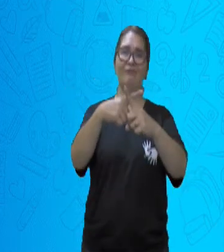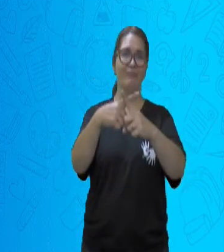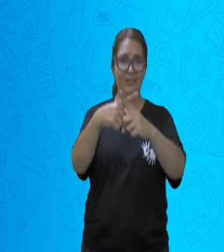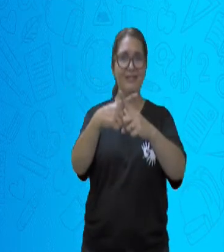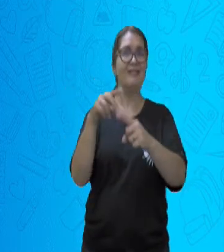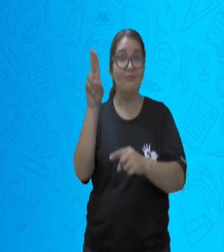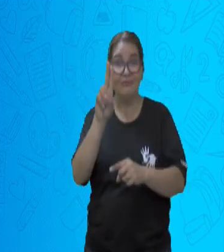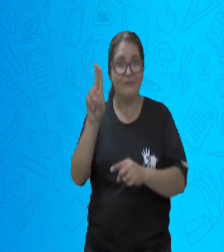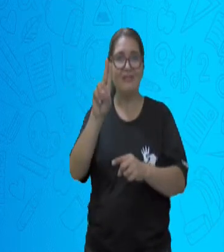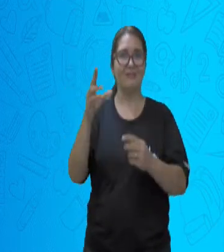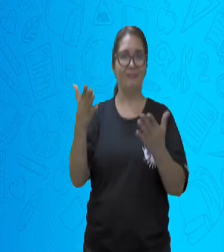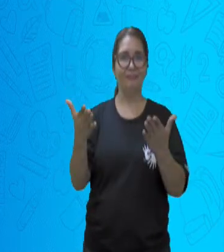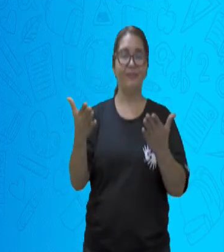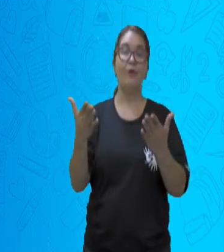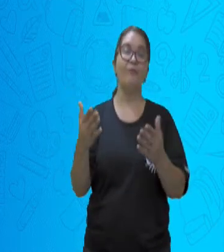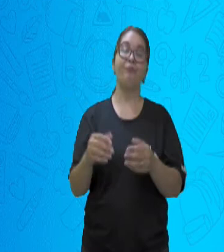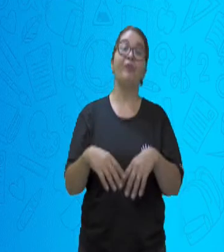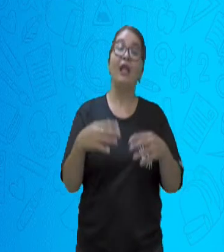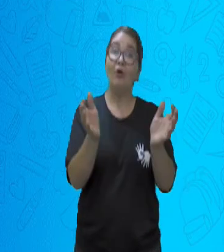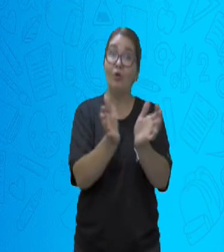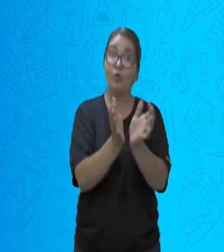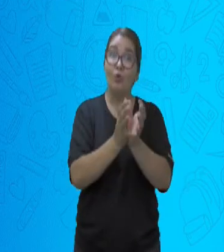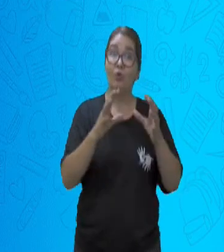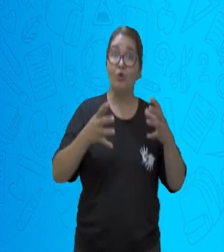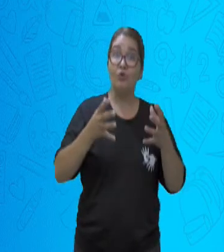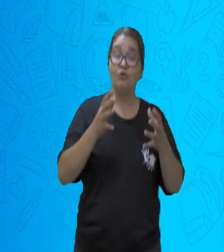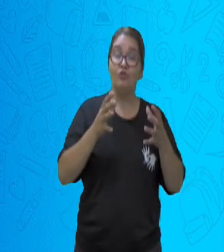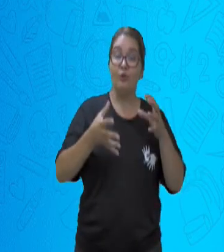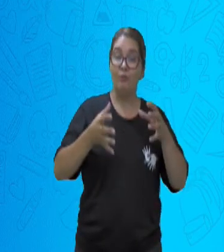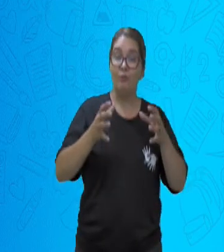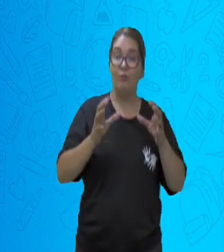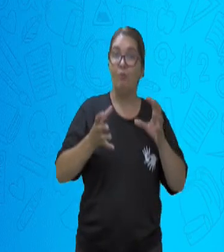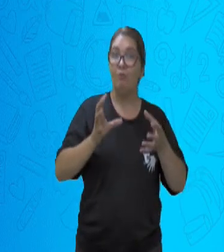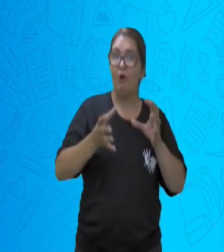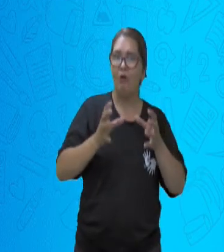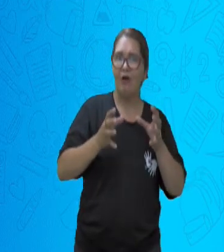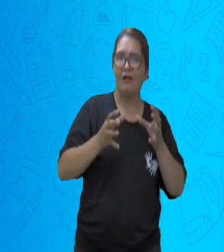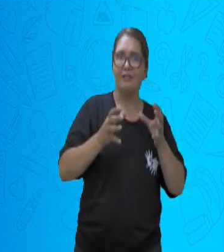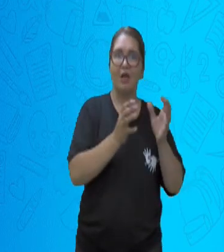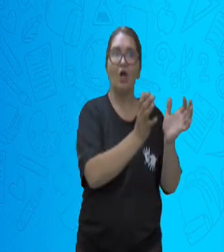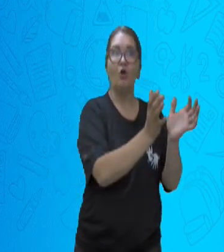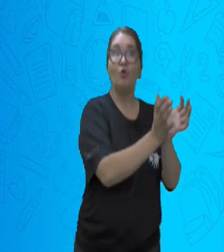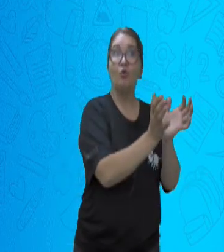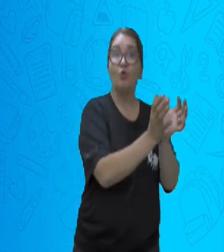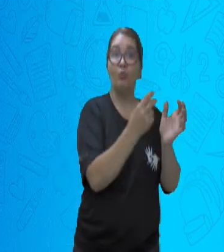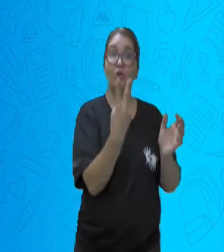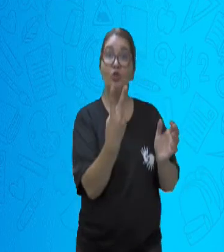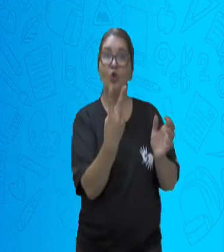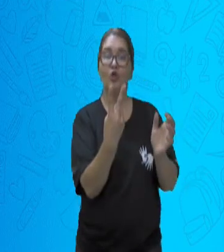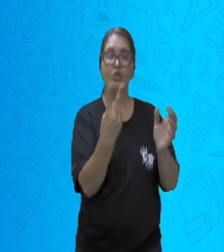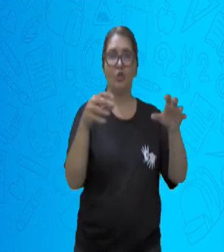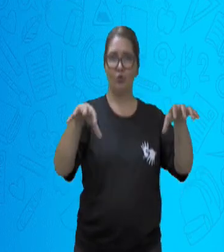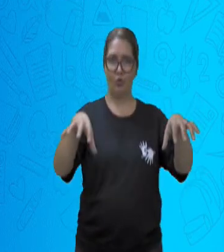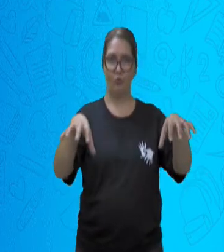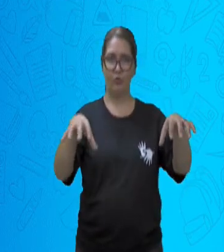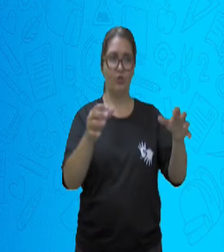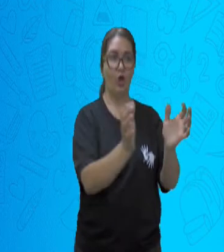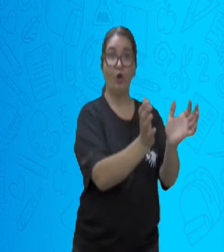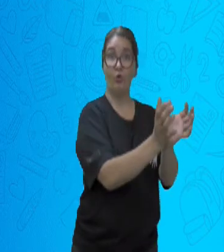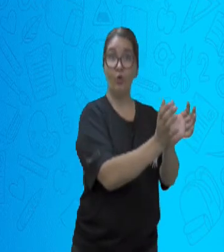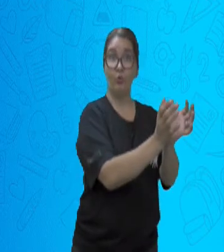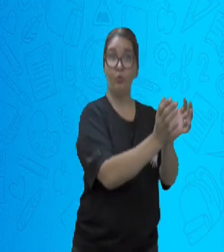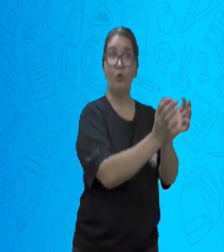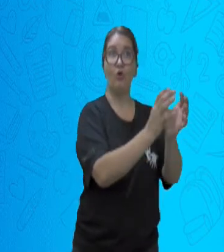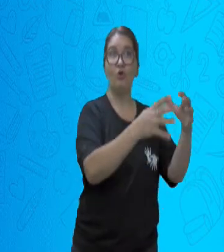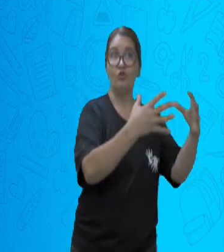6 bolas. Então, vamos fazer um grupo de 6 bolas, outro grupo de 6 bolas. Portanto, nós